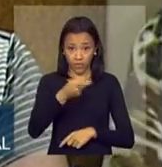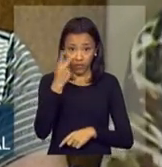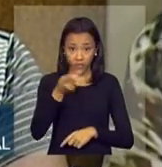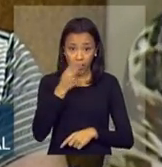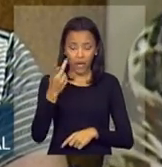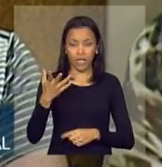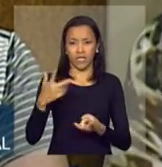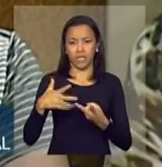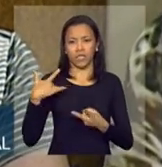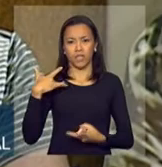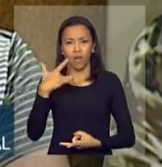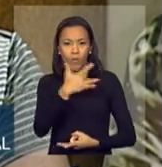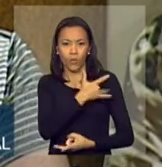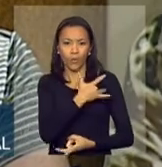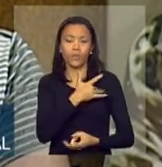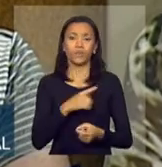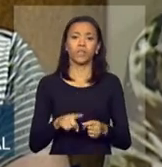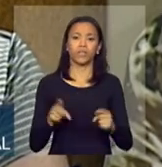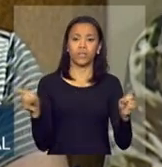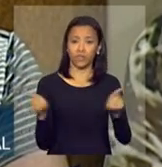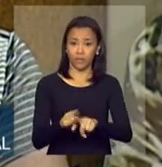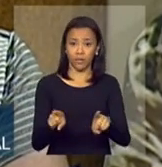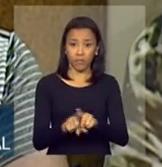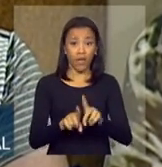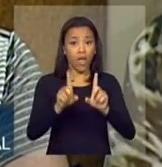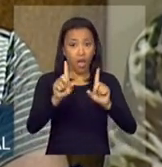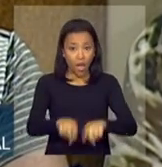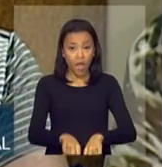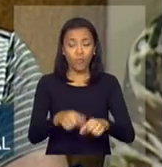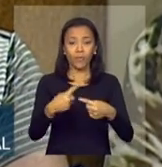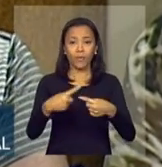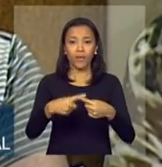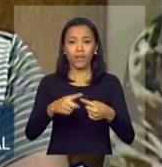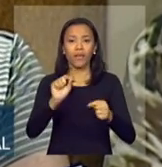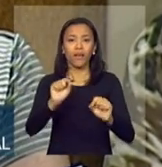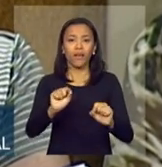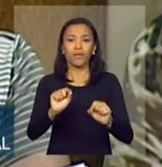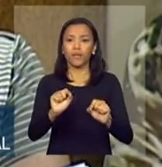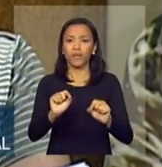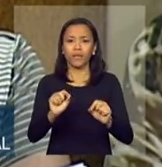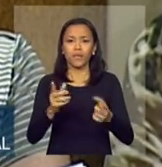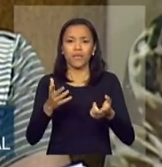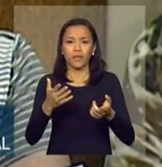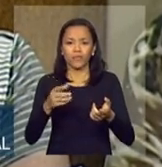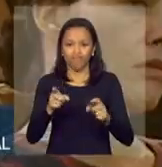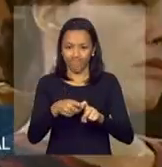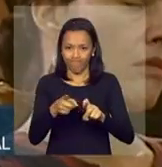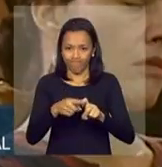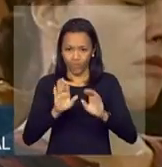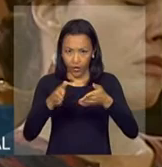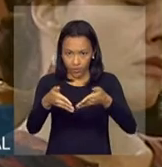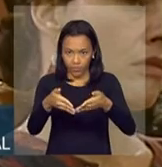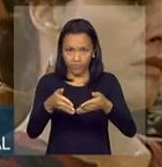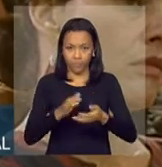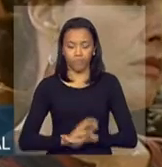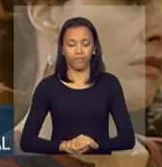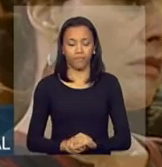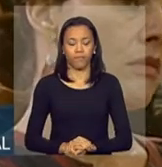da saúde e ainda é questionável, porque é uma alternativa medicamentosa.